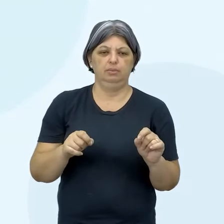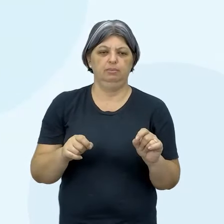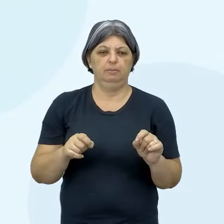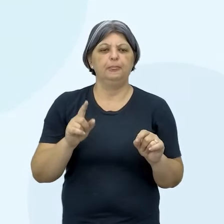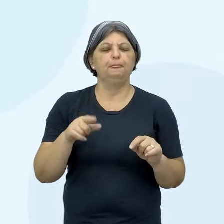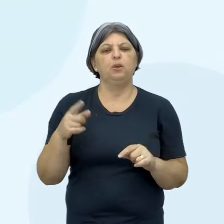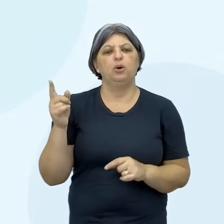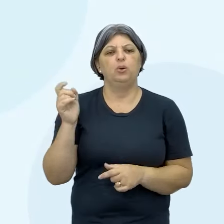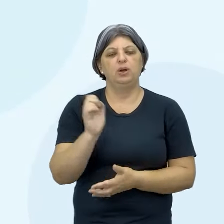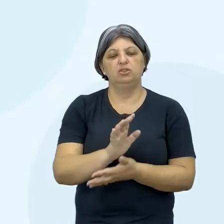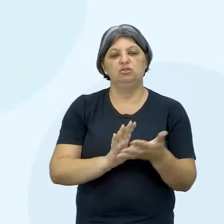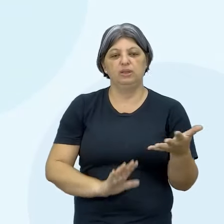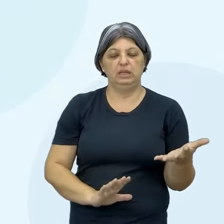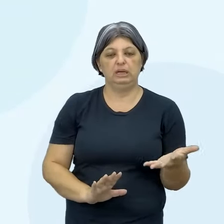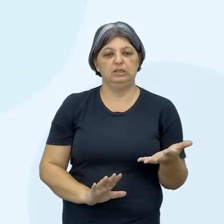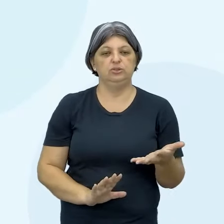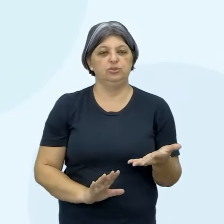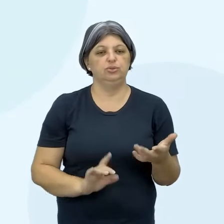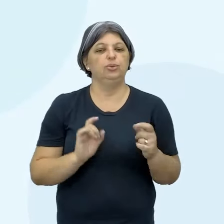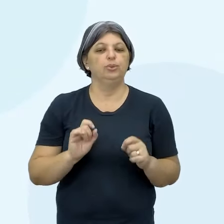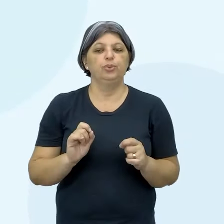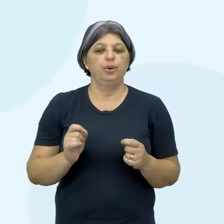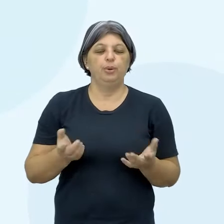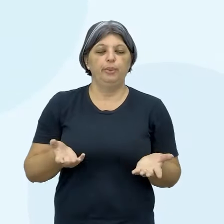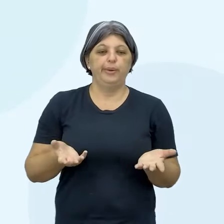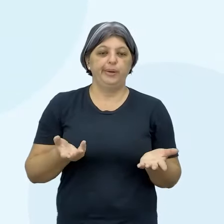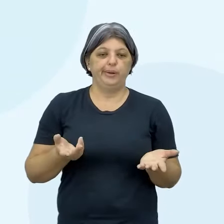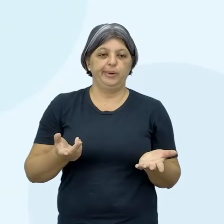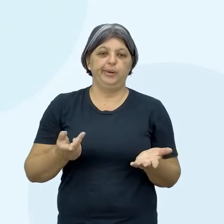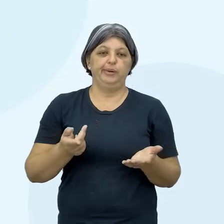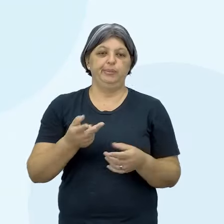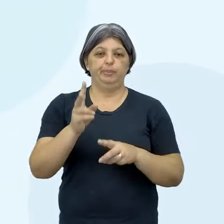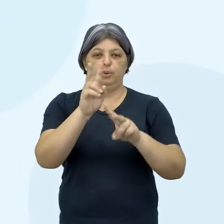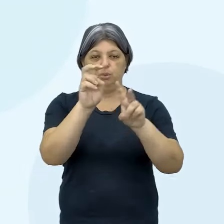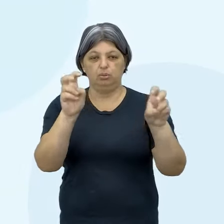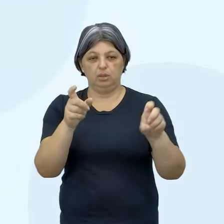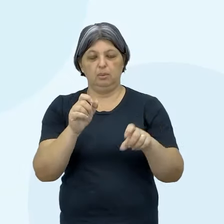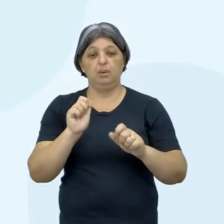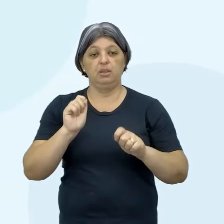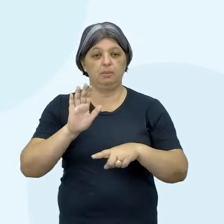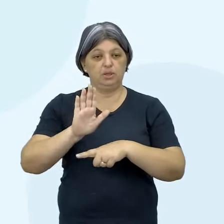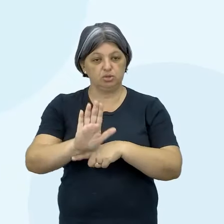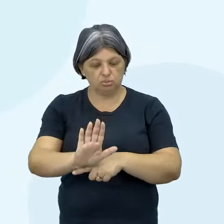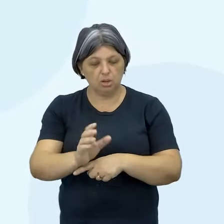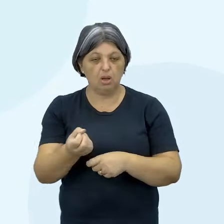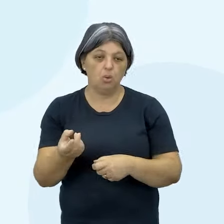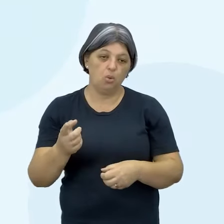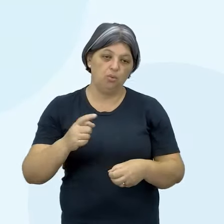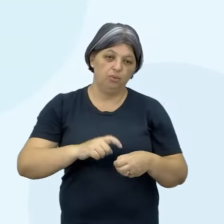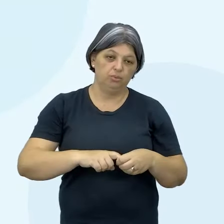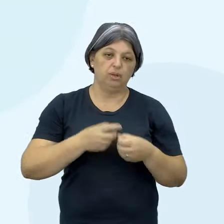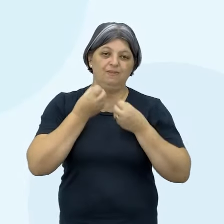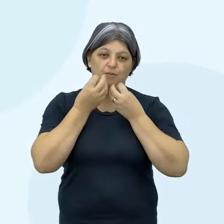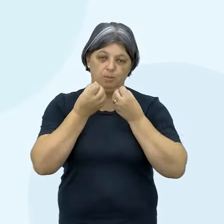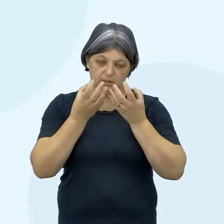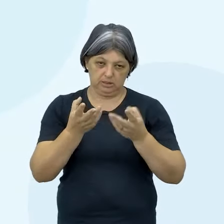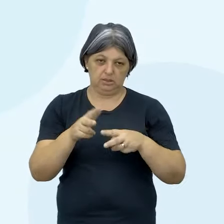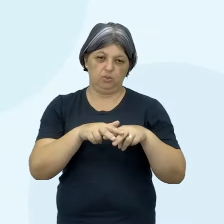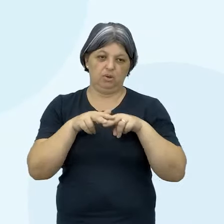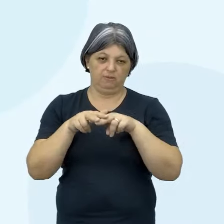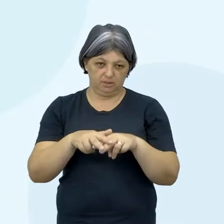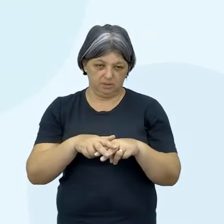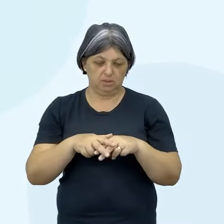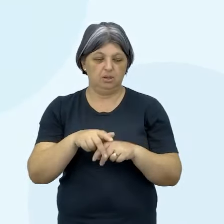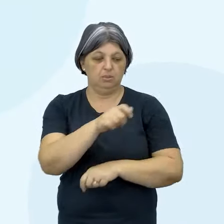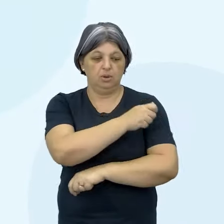a atividade, né, de qual componente que vai poder ajudá-lo a auxiliar ou retomar alguma informação para que o aluno